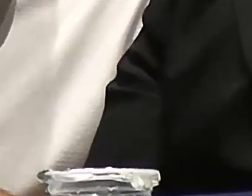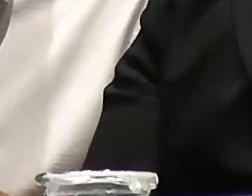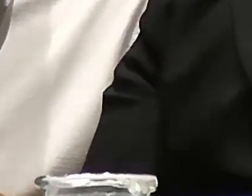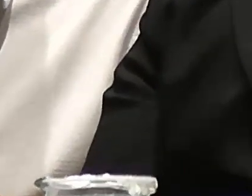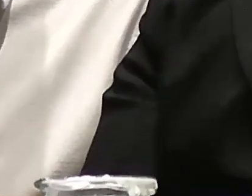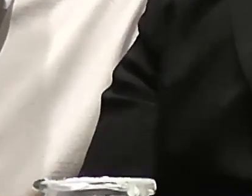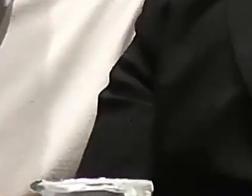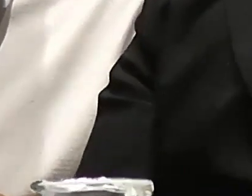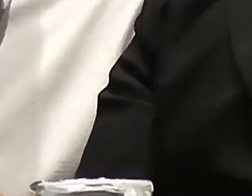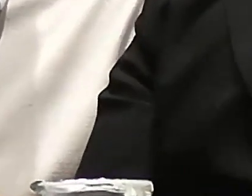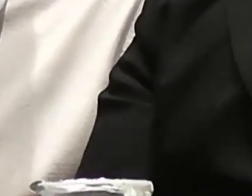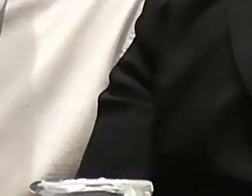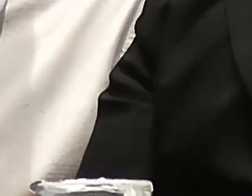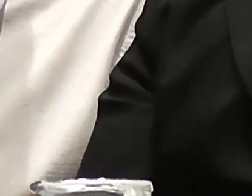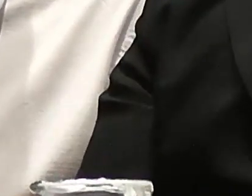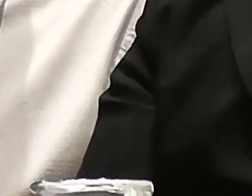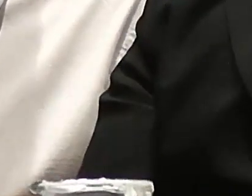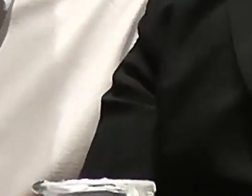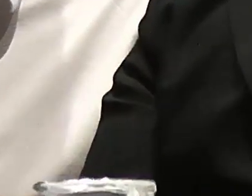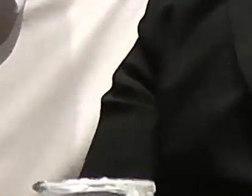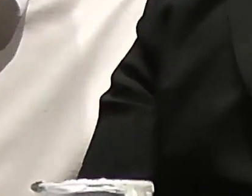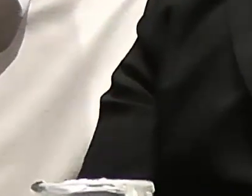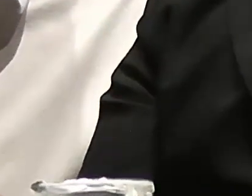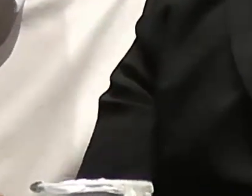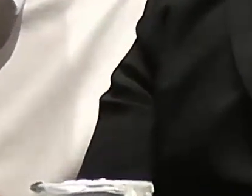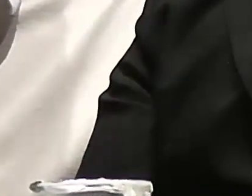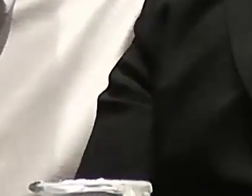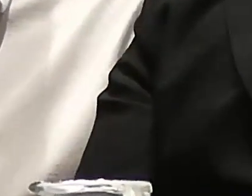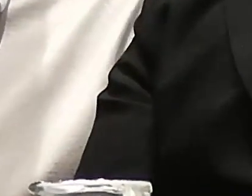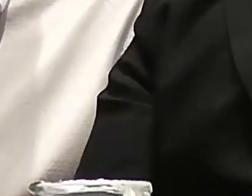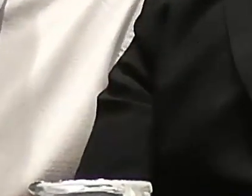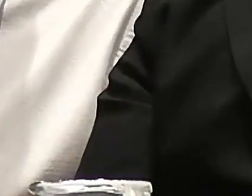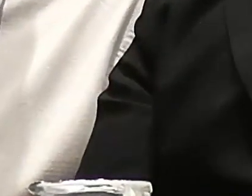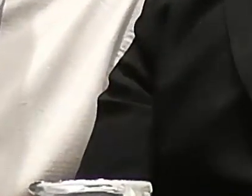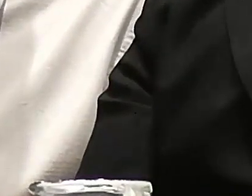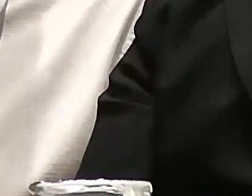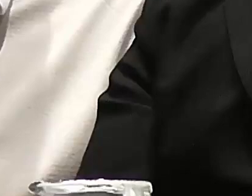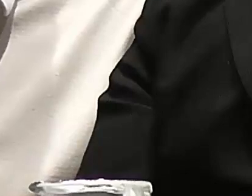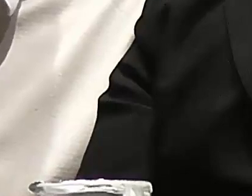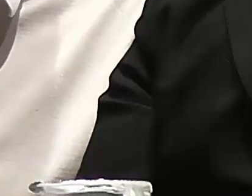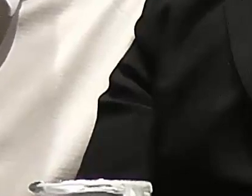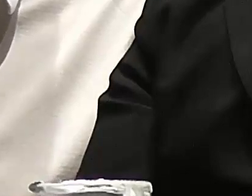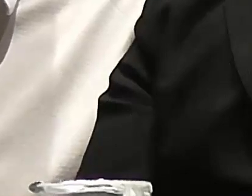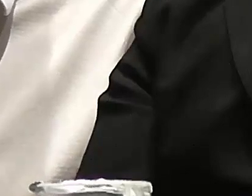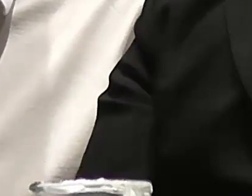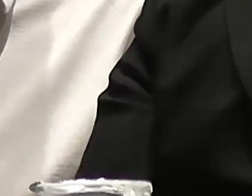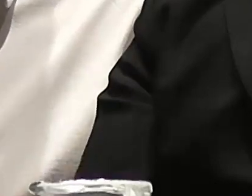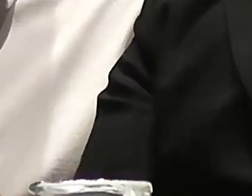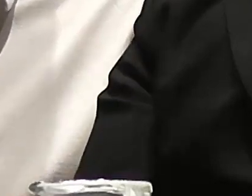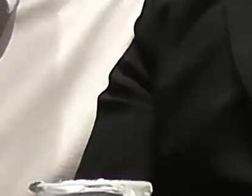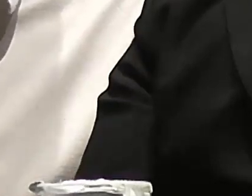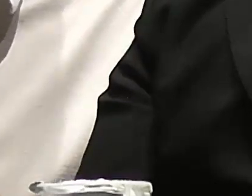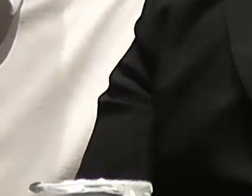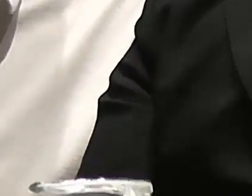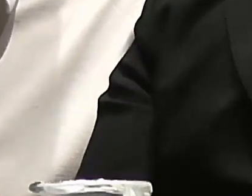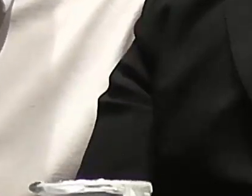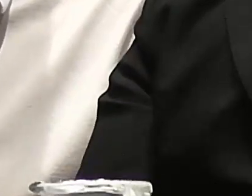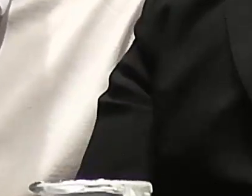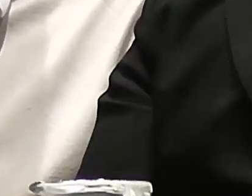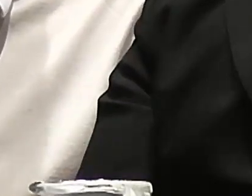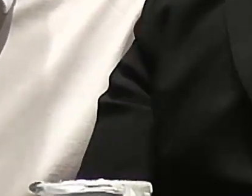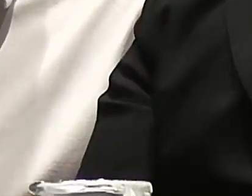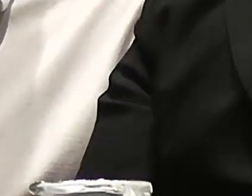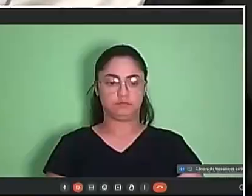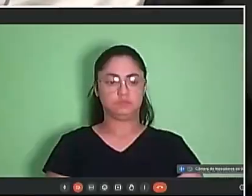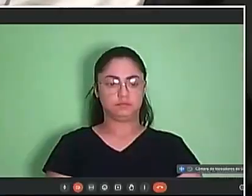de contingenciamento para essas famílias, tanto que essas casas são nesse sentido, essas 250, nós vamos priorizar